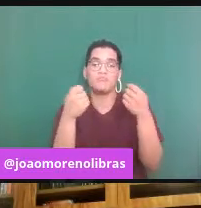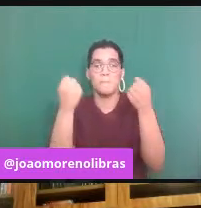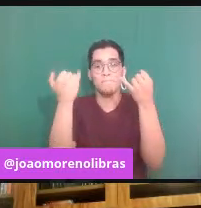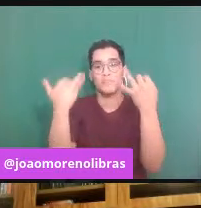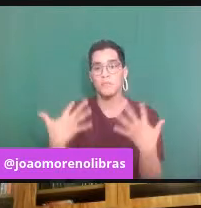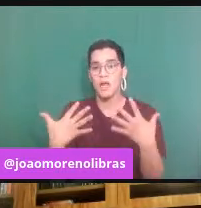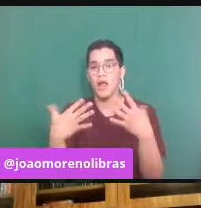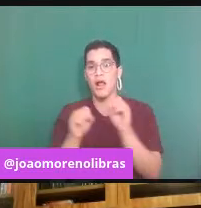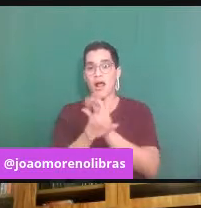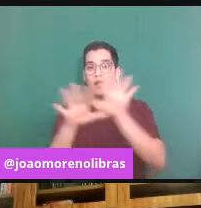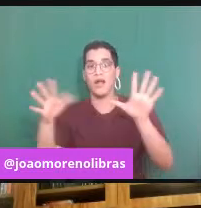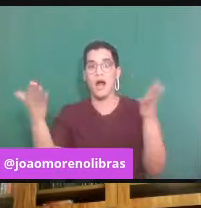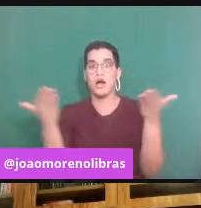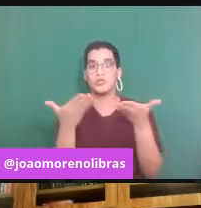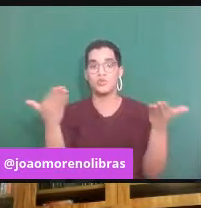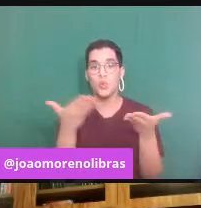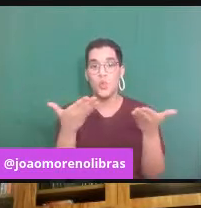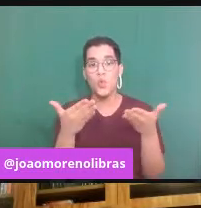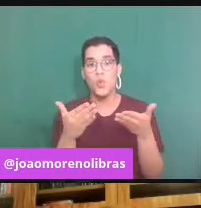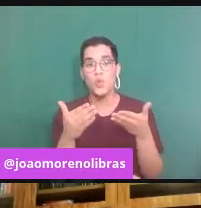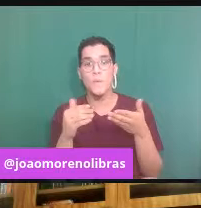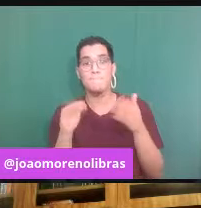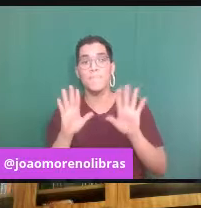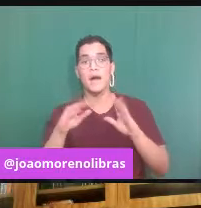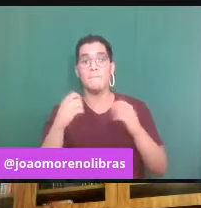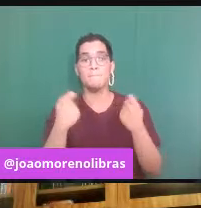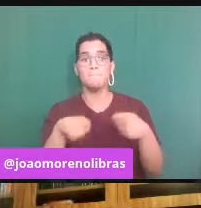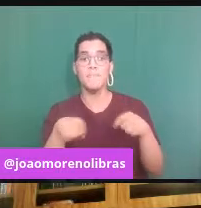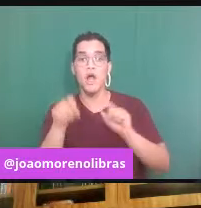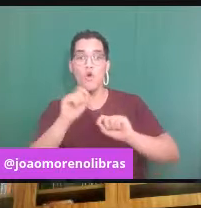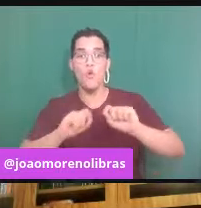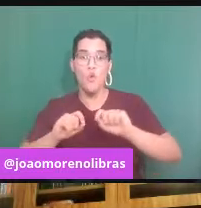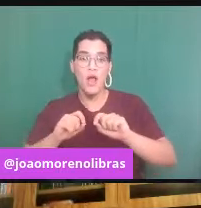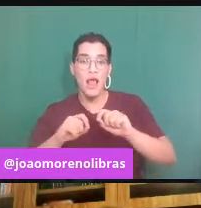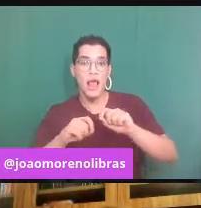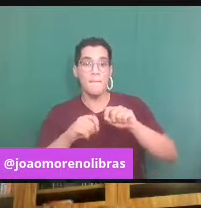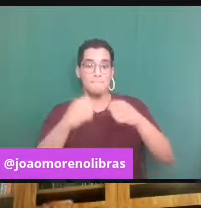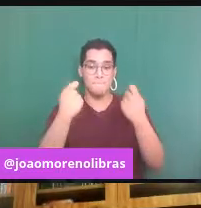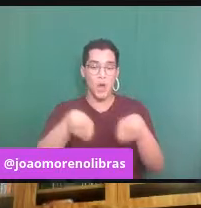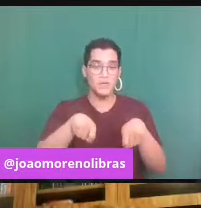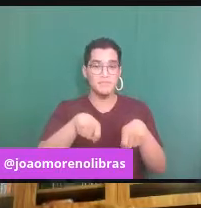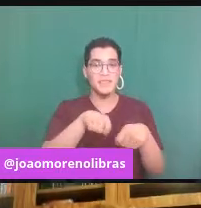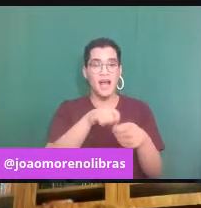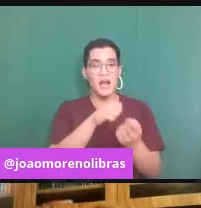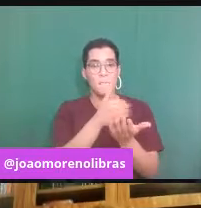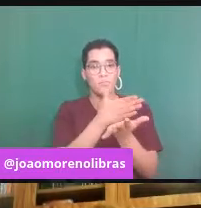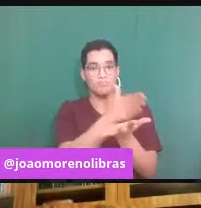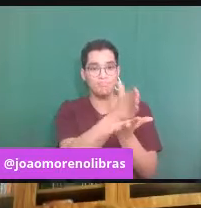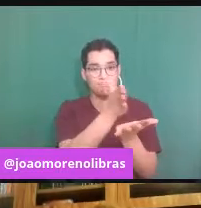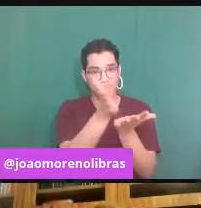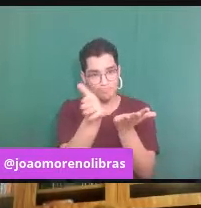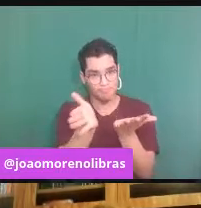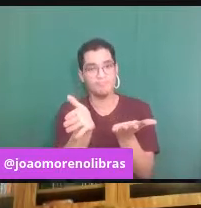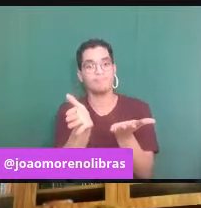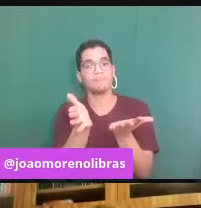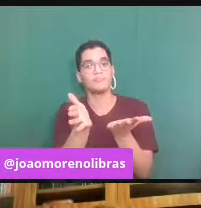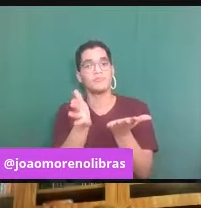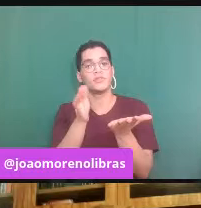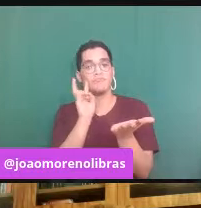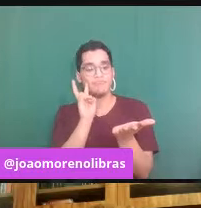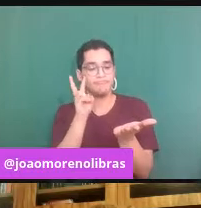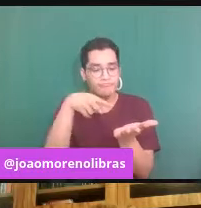certamente nos oferece assim, uma vasta possibilidade de investigação. E aí também eu